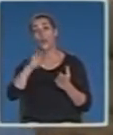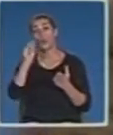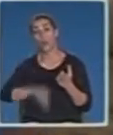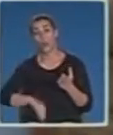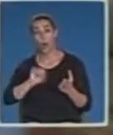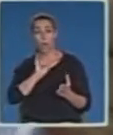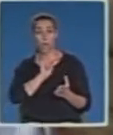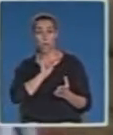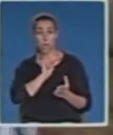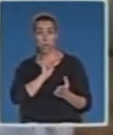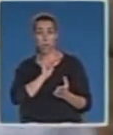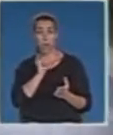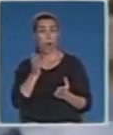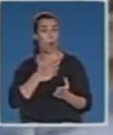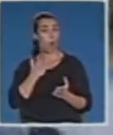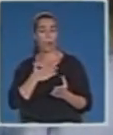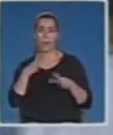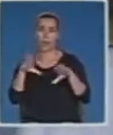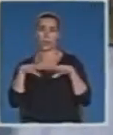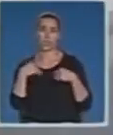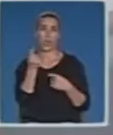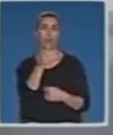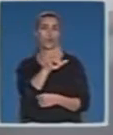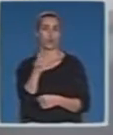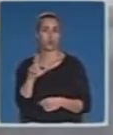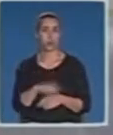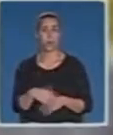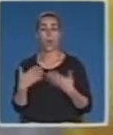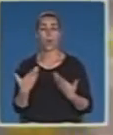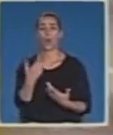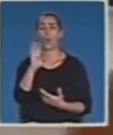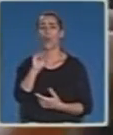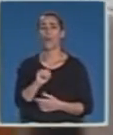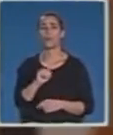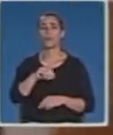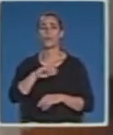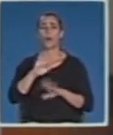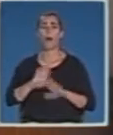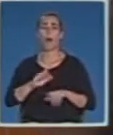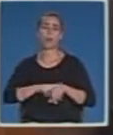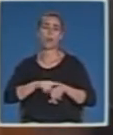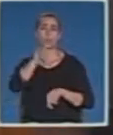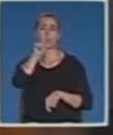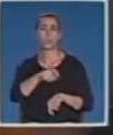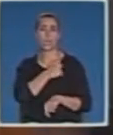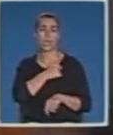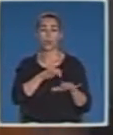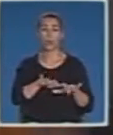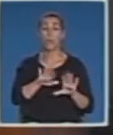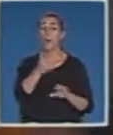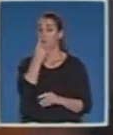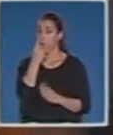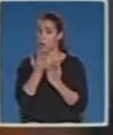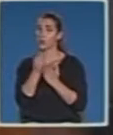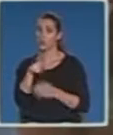temos também não querem aceitar o preço que nós estamos a dar. Agora o Luís passa o tempo em casa no computador, mas preferia estar na